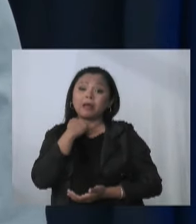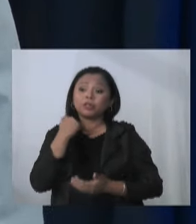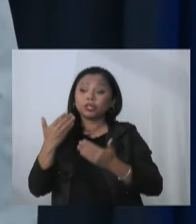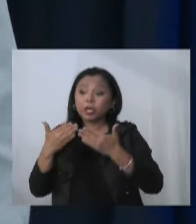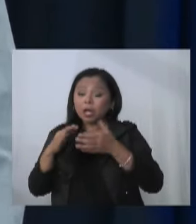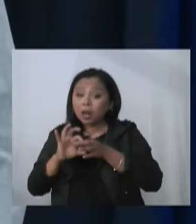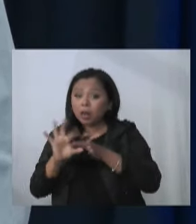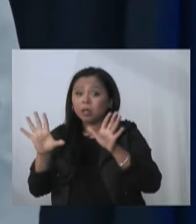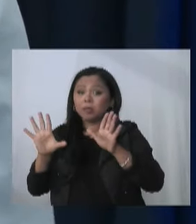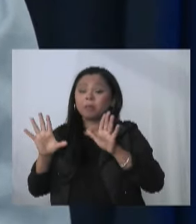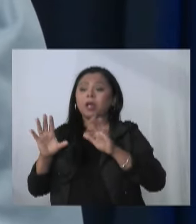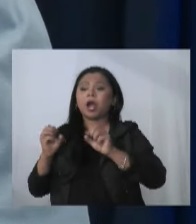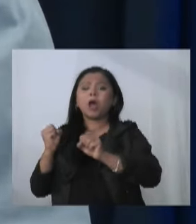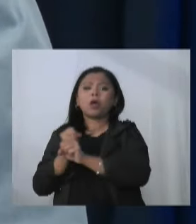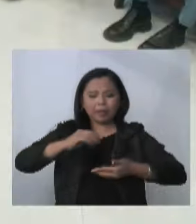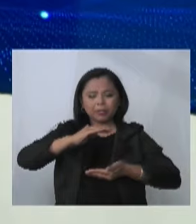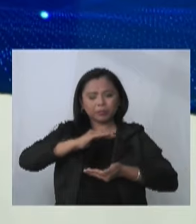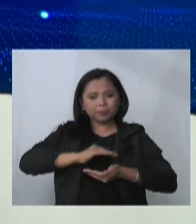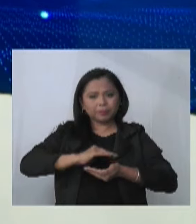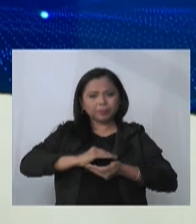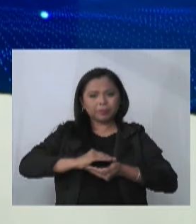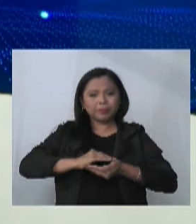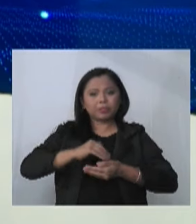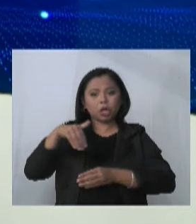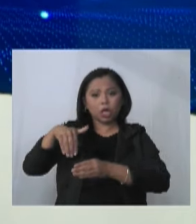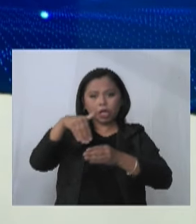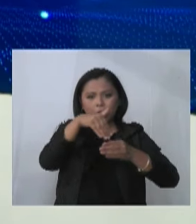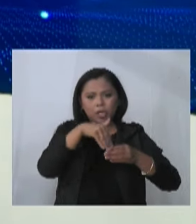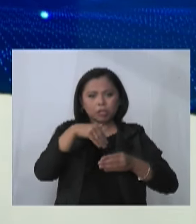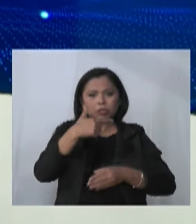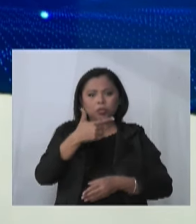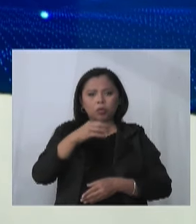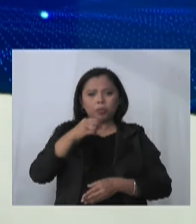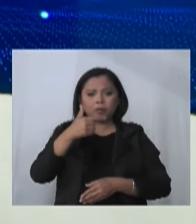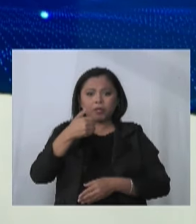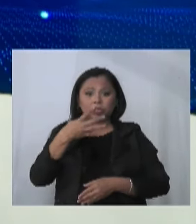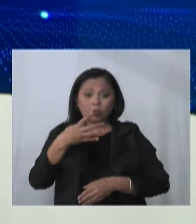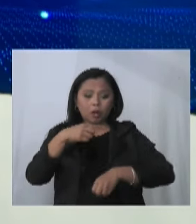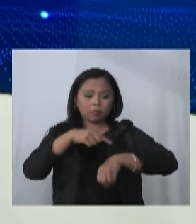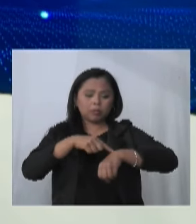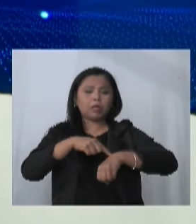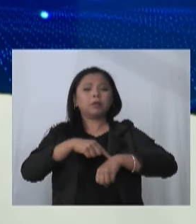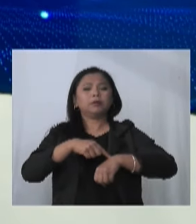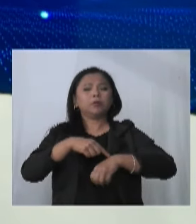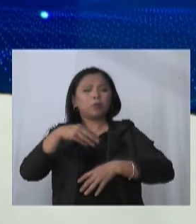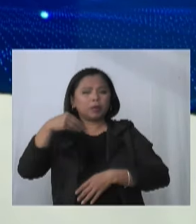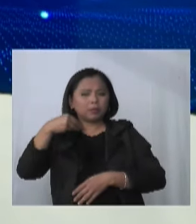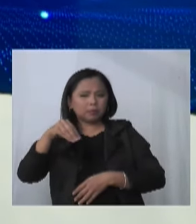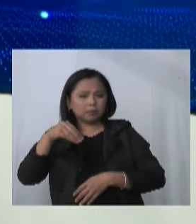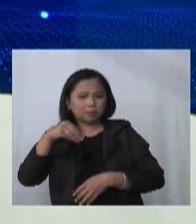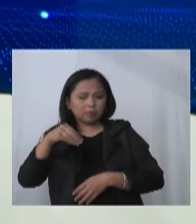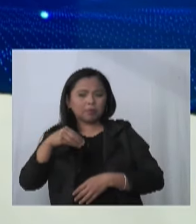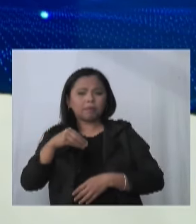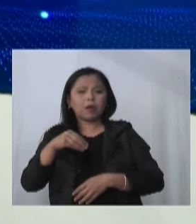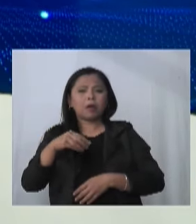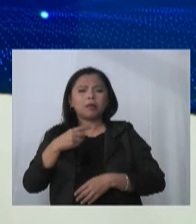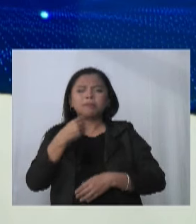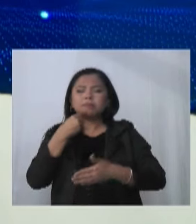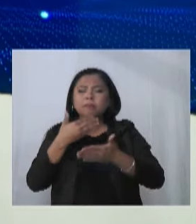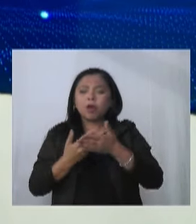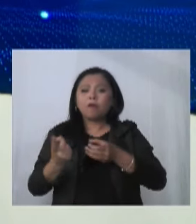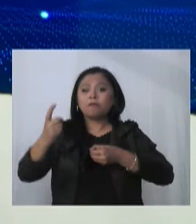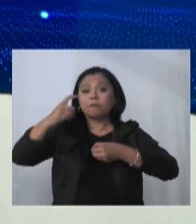meter entre quem faz e quem compra. A gente vai a um intervalo. Daqui a pouquinho a gente volta com mais um bloco de